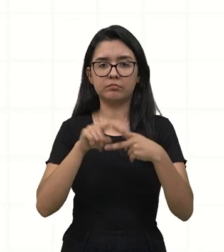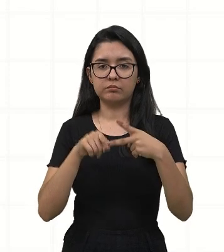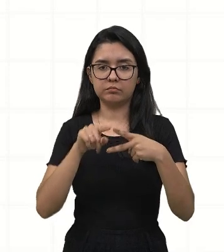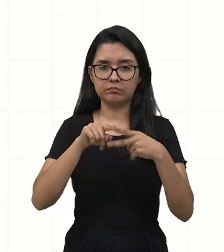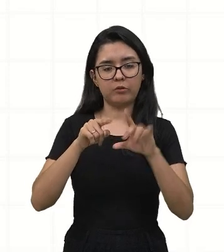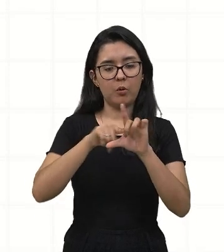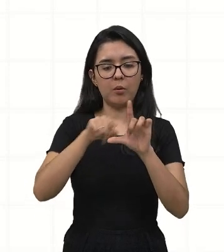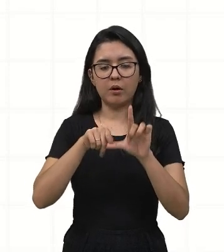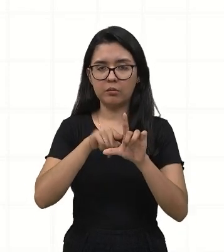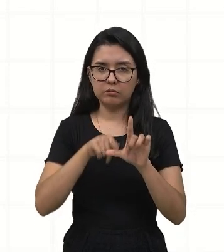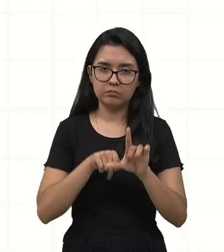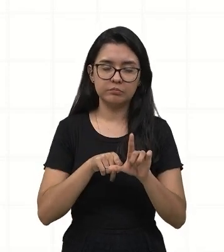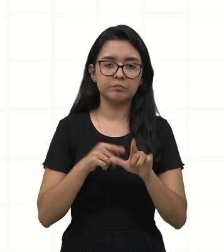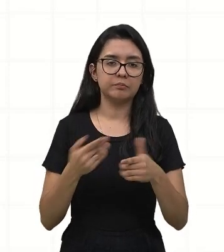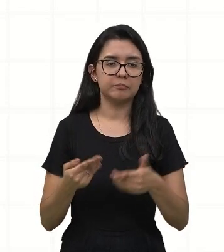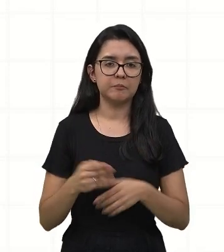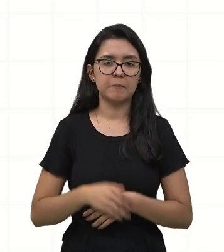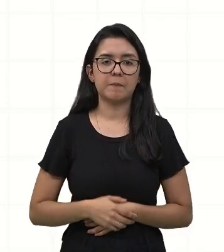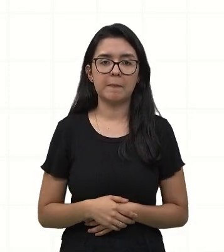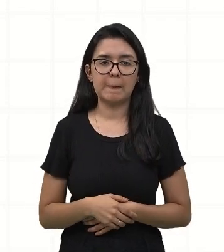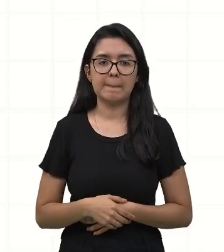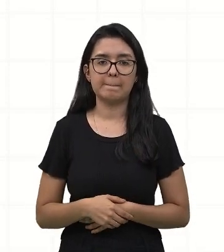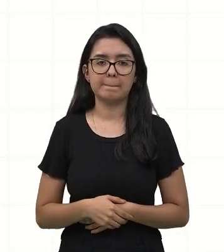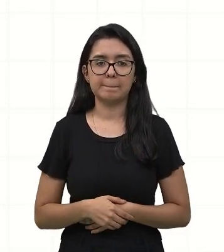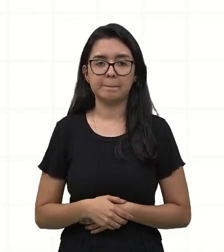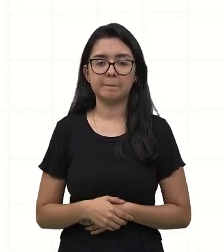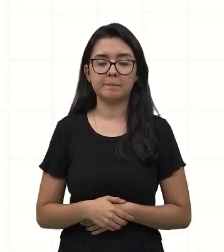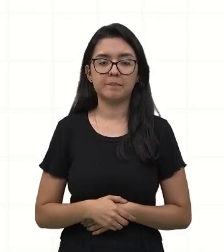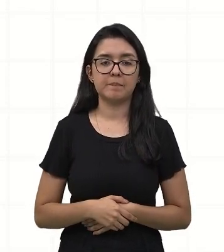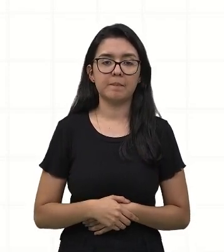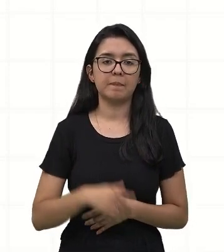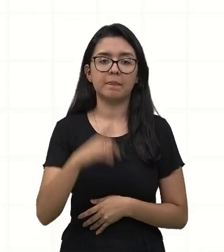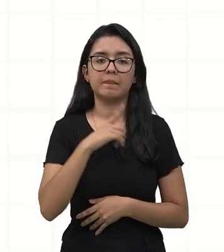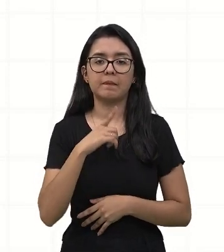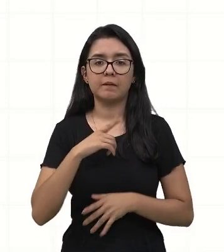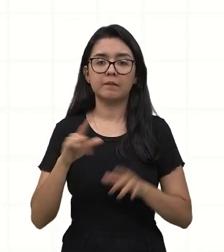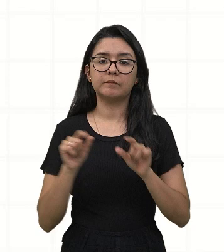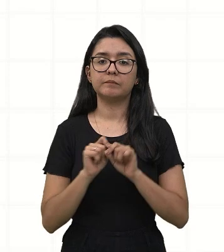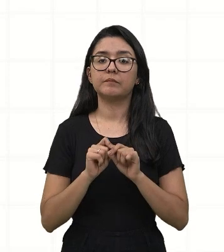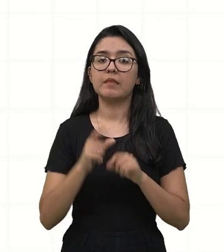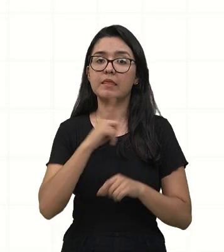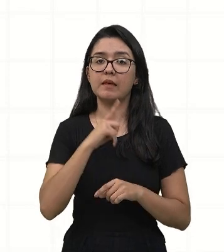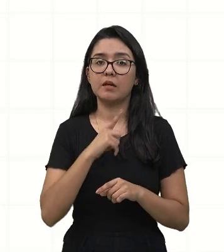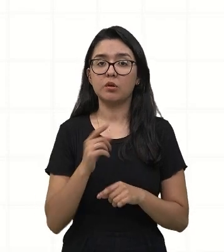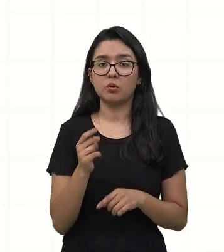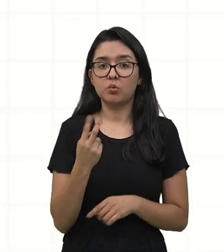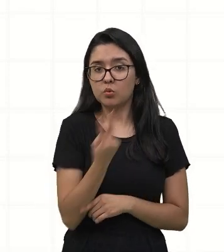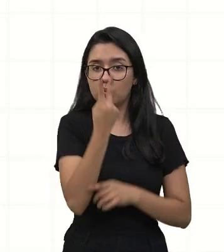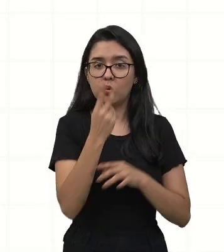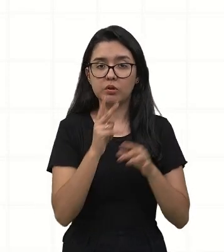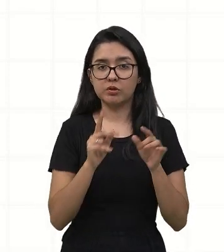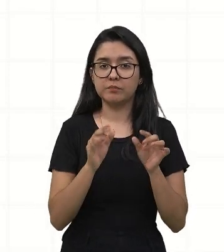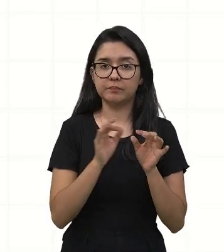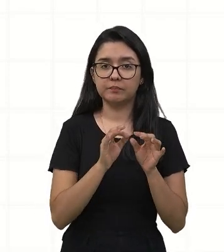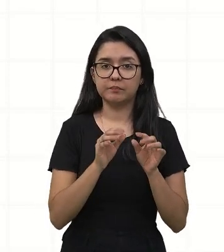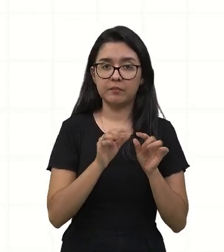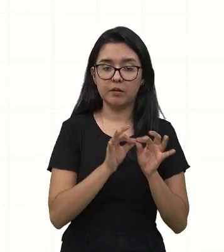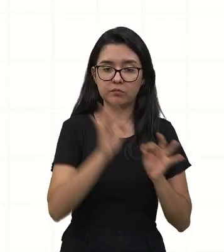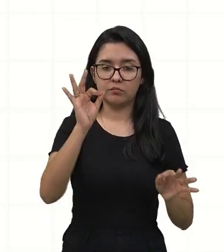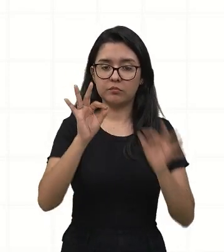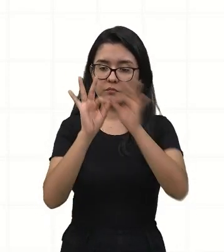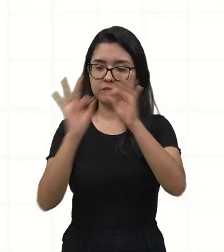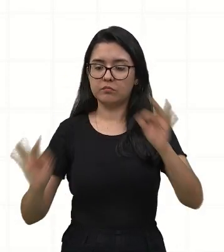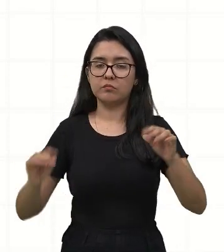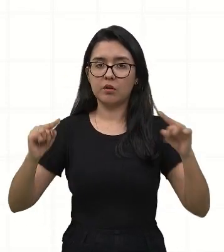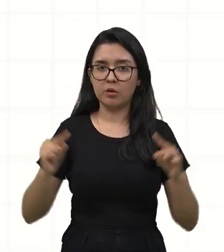Matematicamente, pessoal, um ângulo é a medida da abertura entre duas semirretas que se encontram em